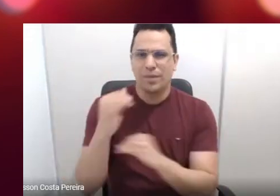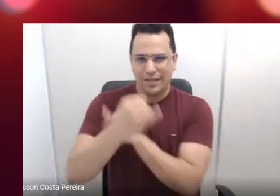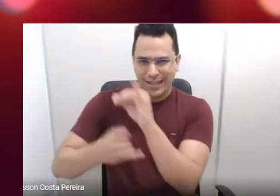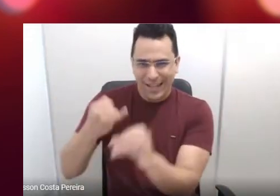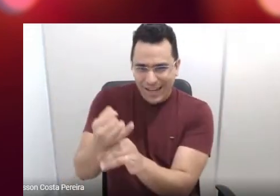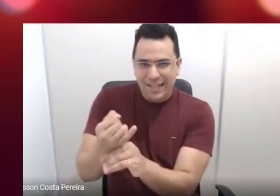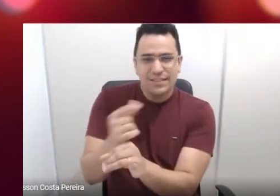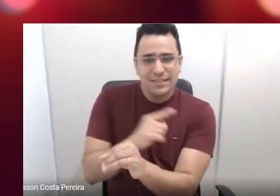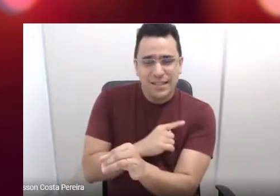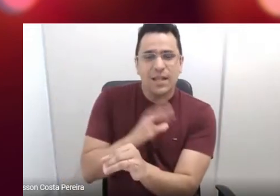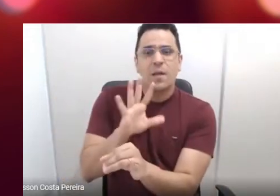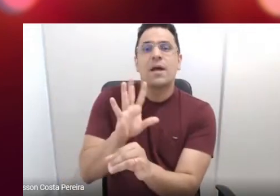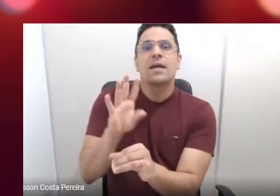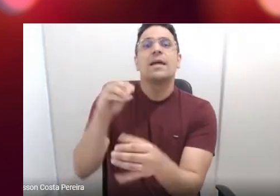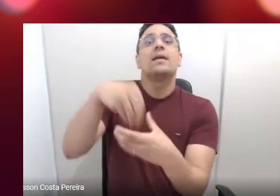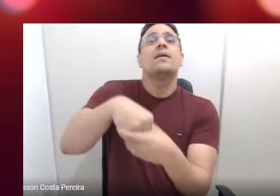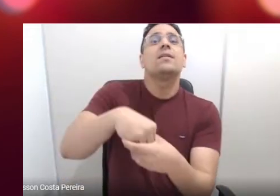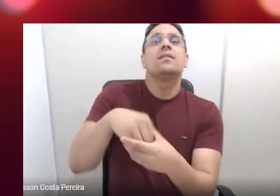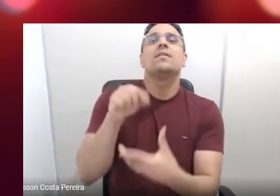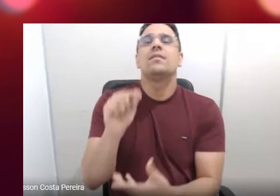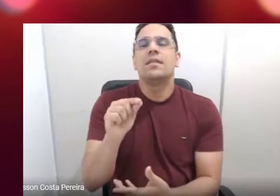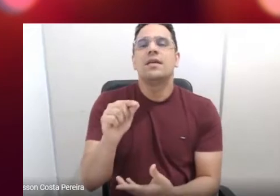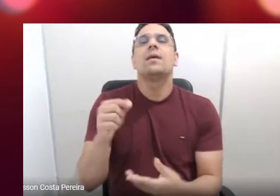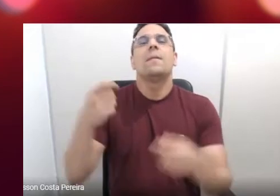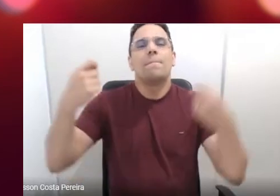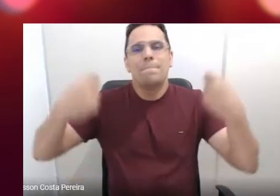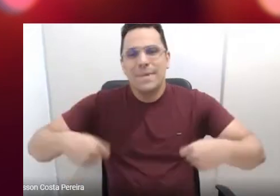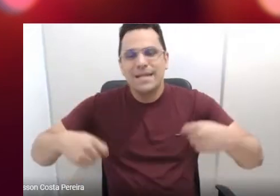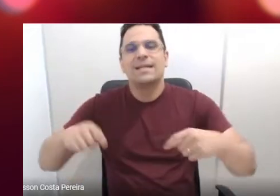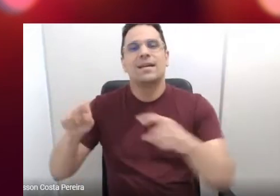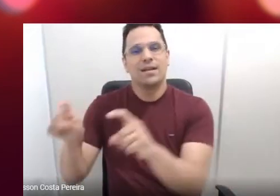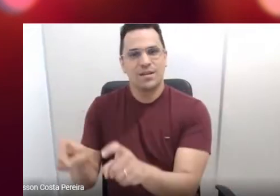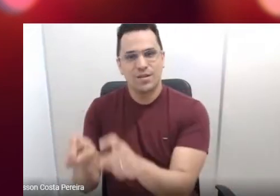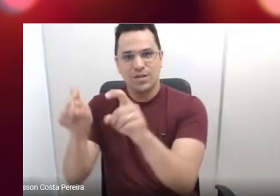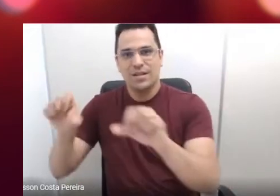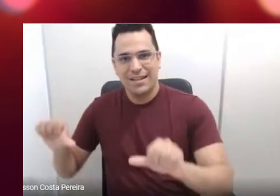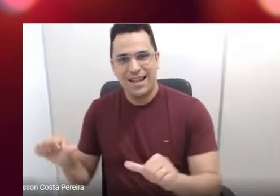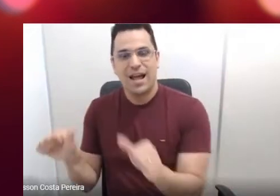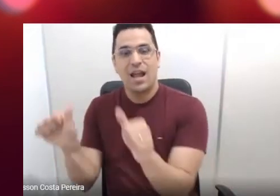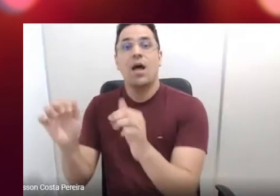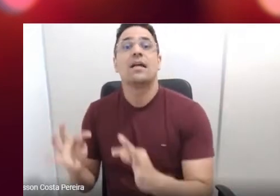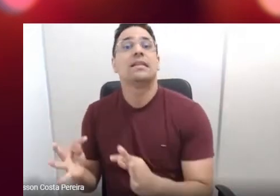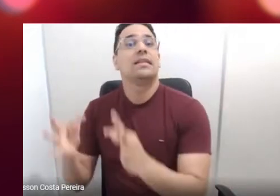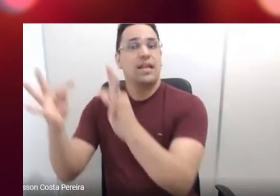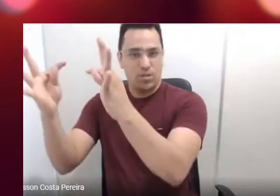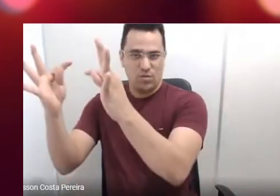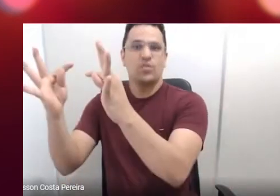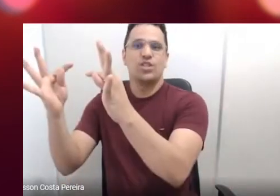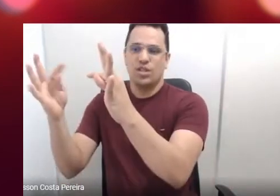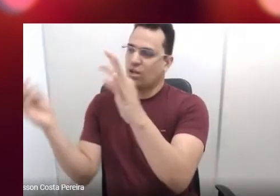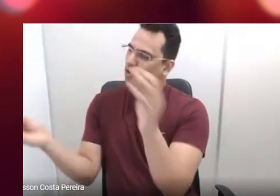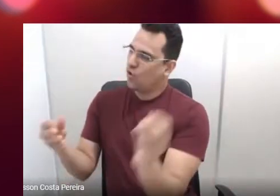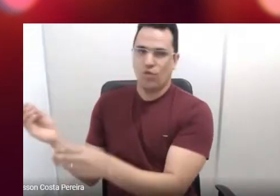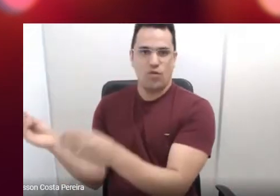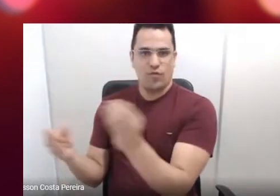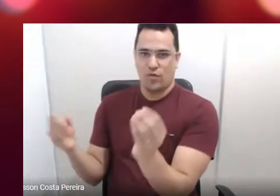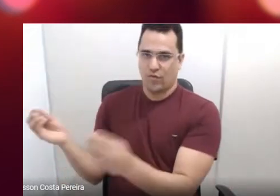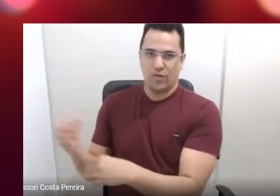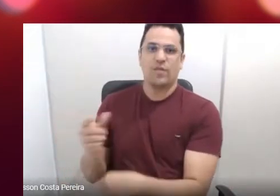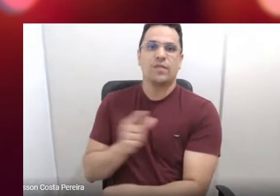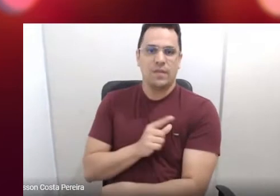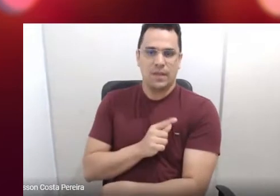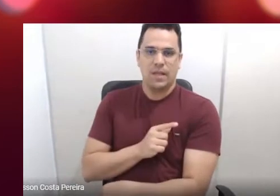falar de conectividade sem falar da necessidade que as unidades acadêmicas têm em renovar seus equipamentos da área de